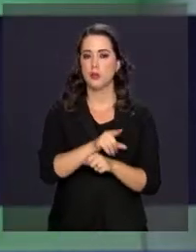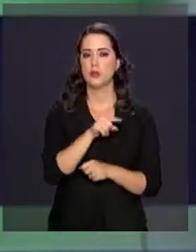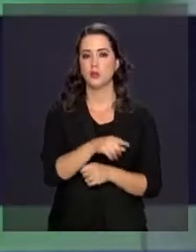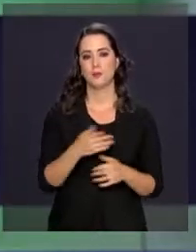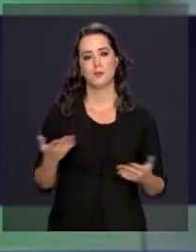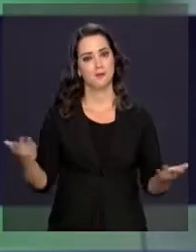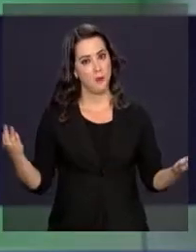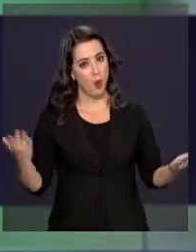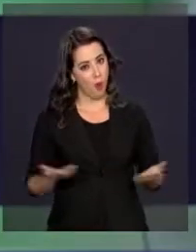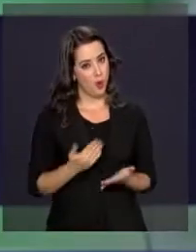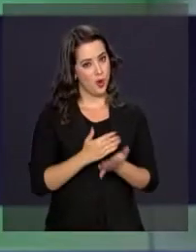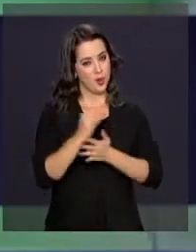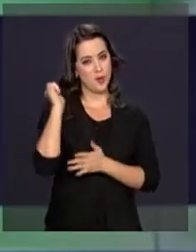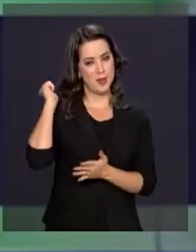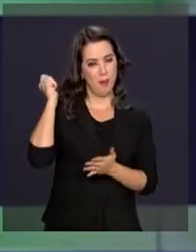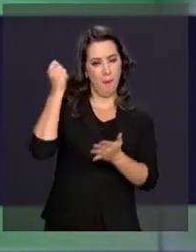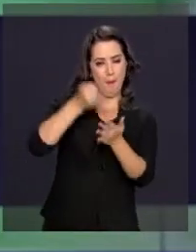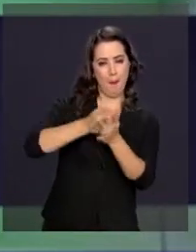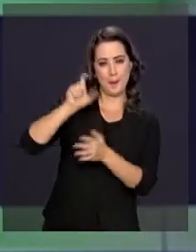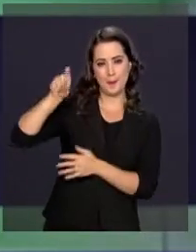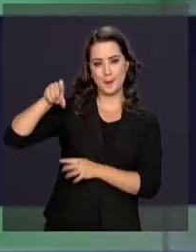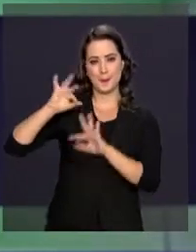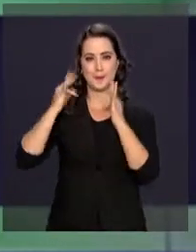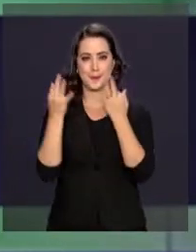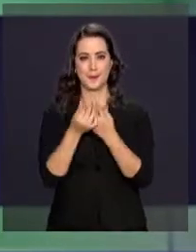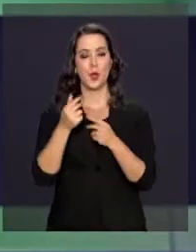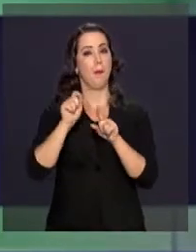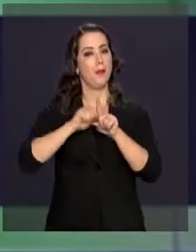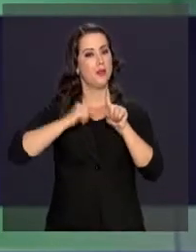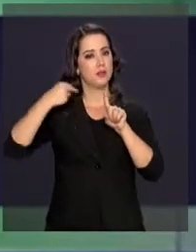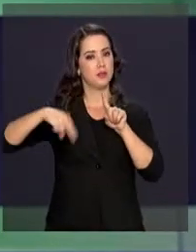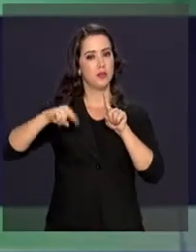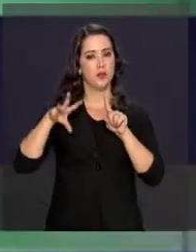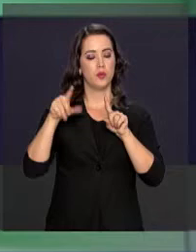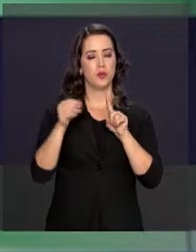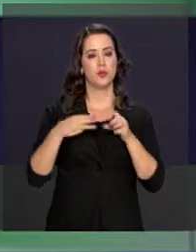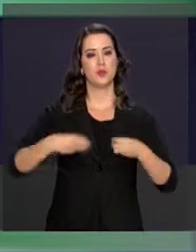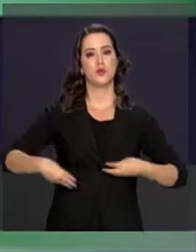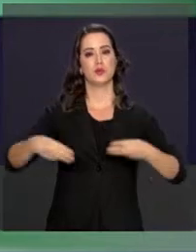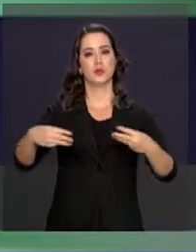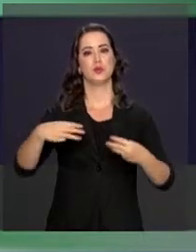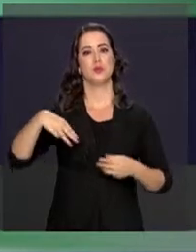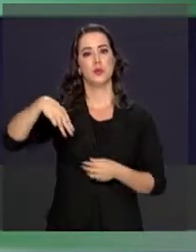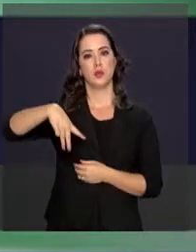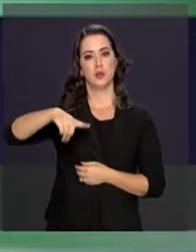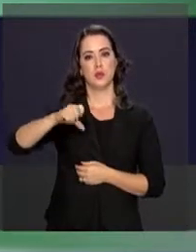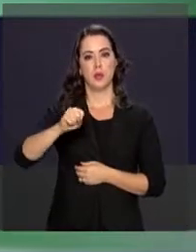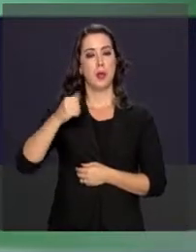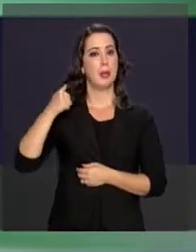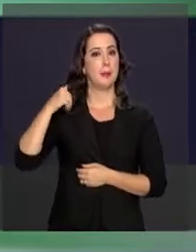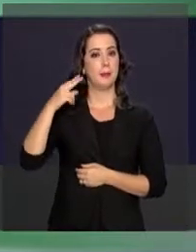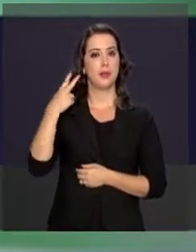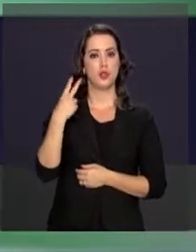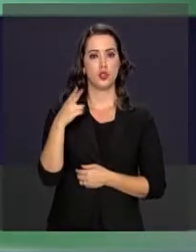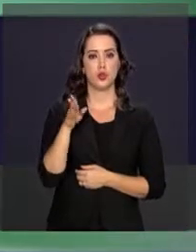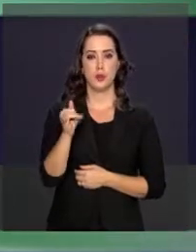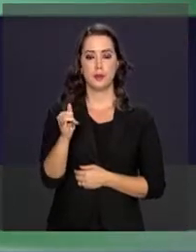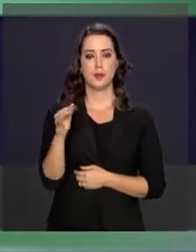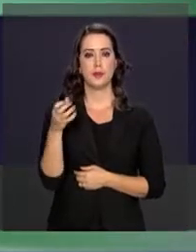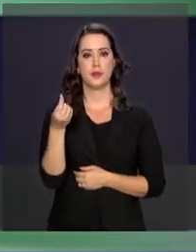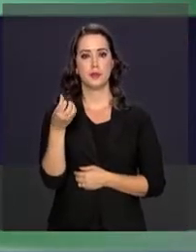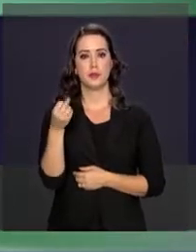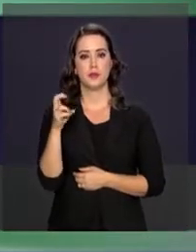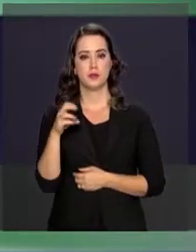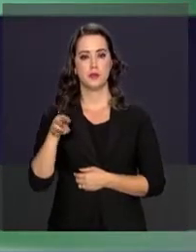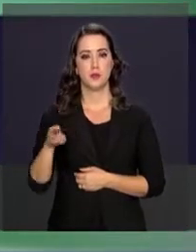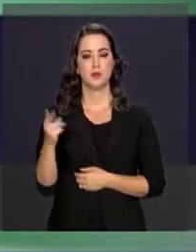bolsa família de novembro ao todo o ministério do desenvolvimento social irá repassar mais de dois milhões seiscentos e sessenta e cinco